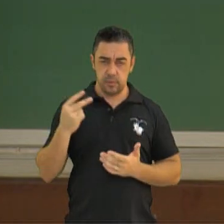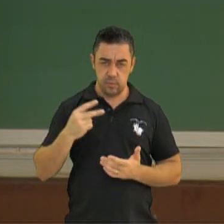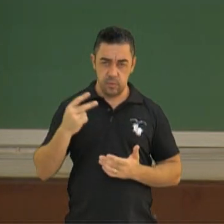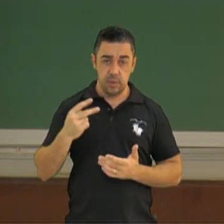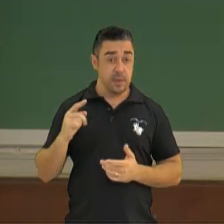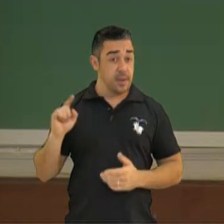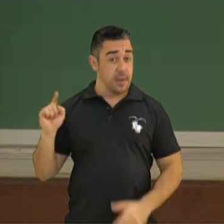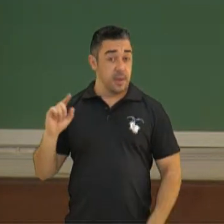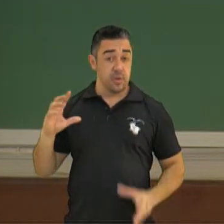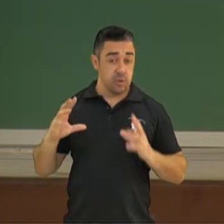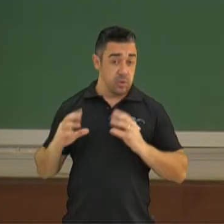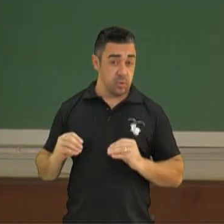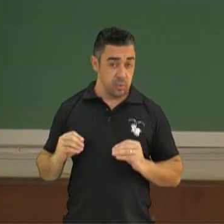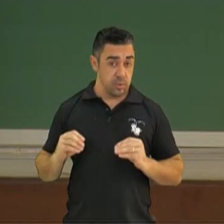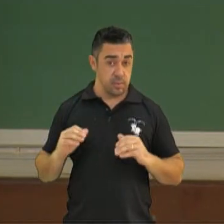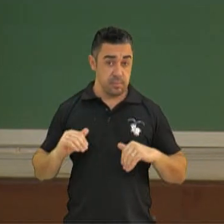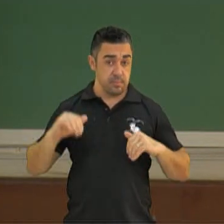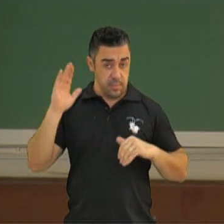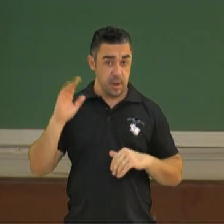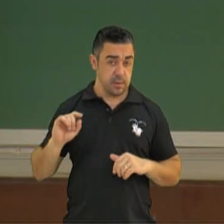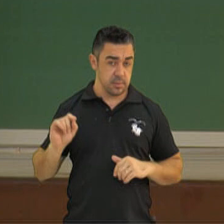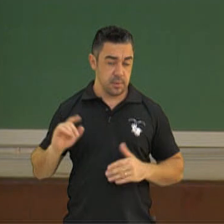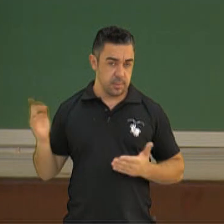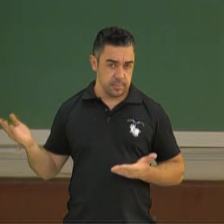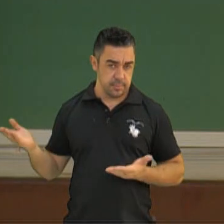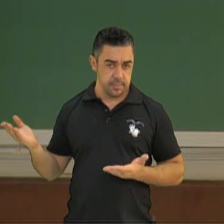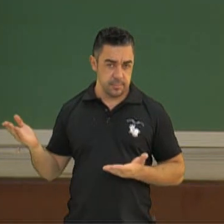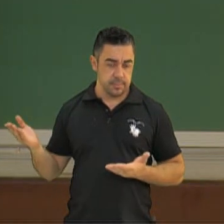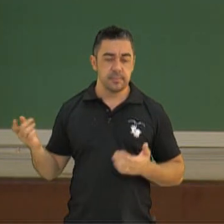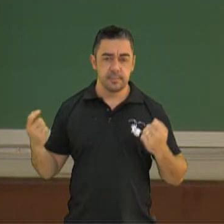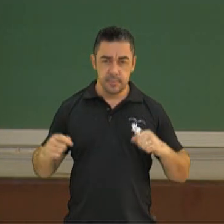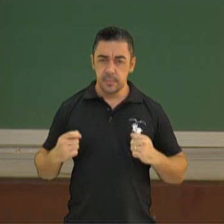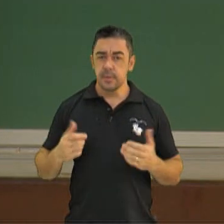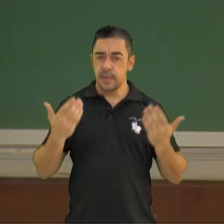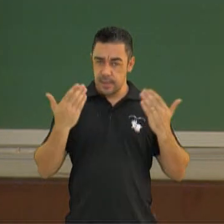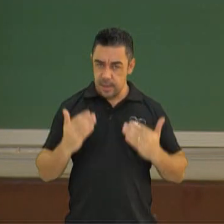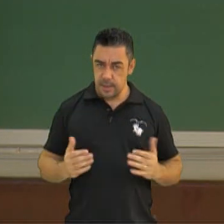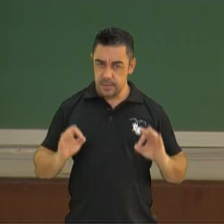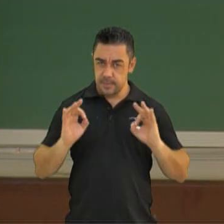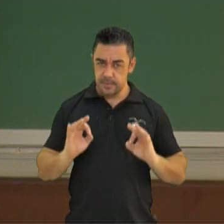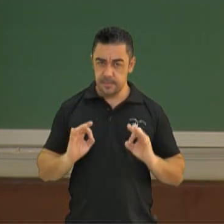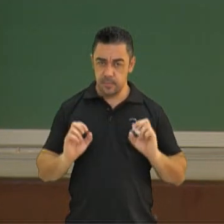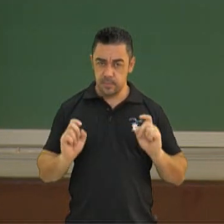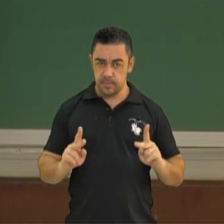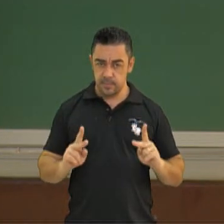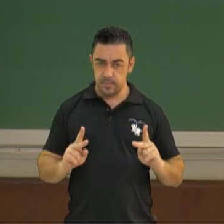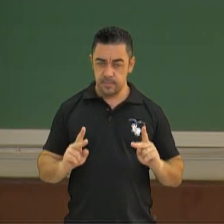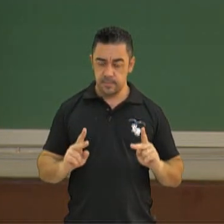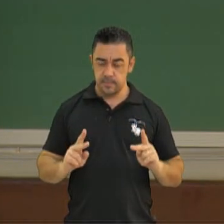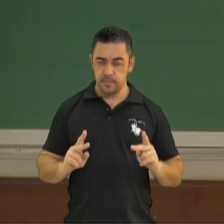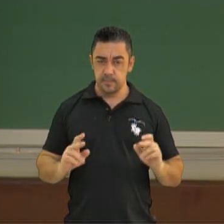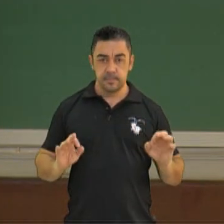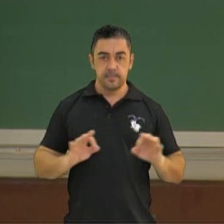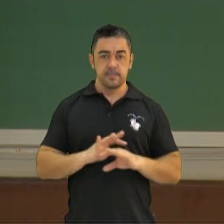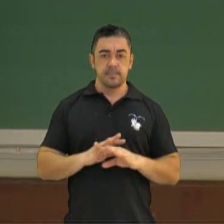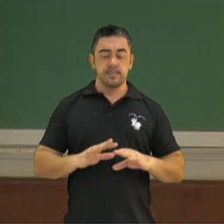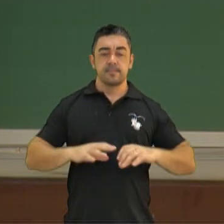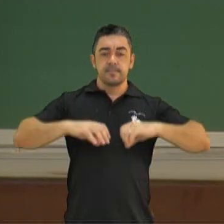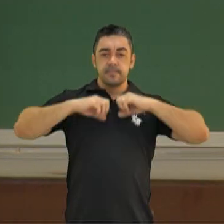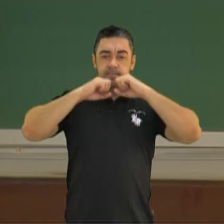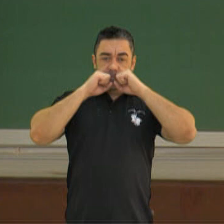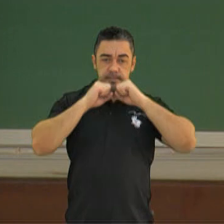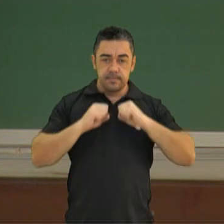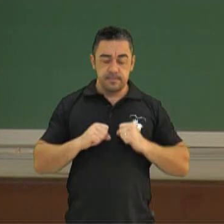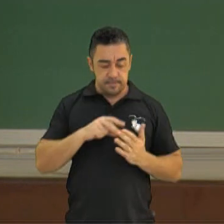Mas aqui todas eram maiores que o valor dado. Então, tem que ter essa análise, ok? Respirar e ler o exercício e fazer